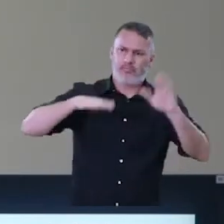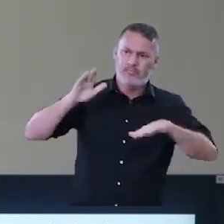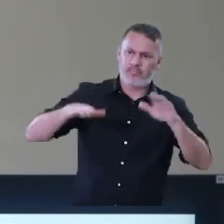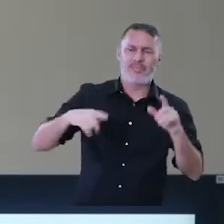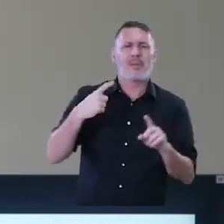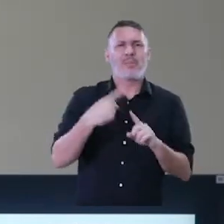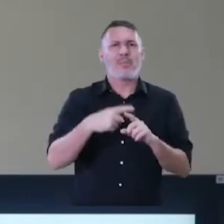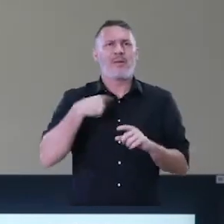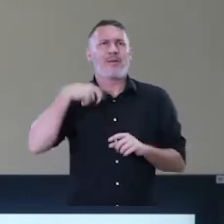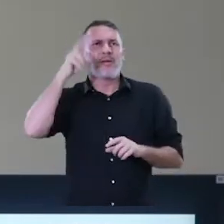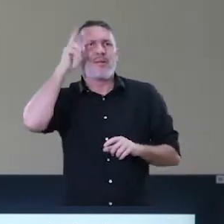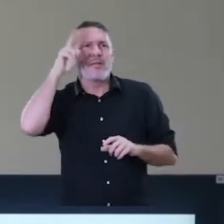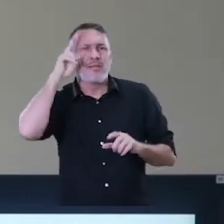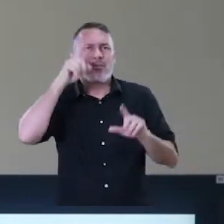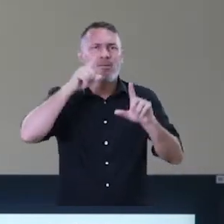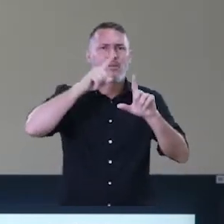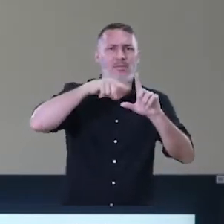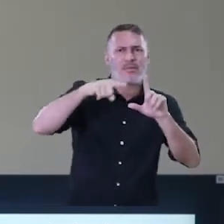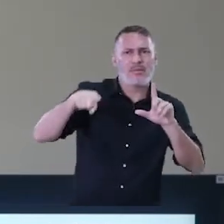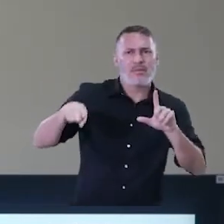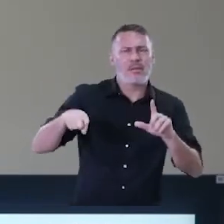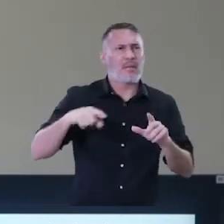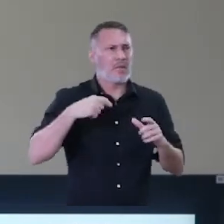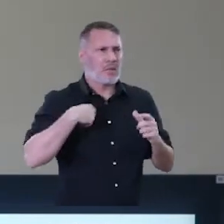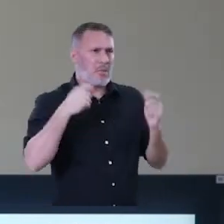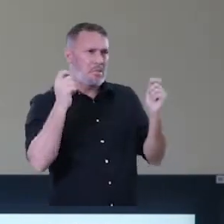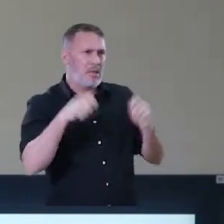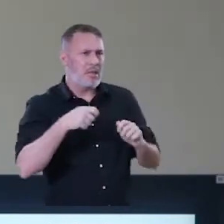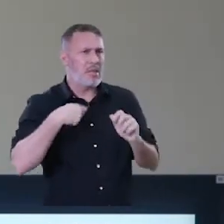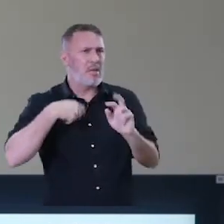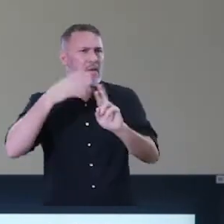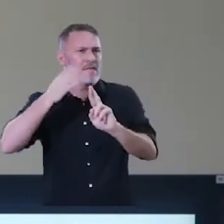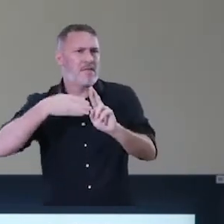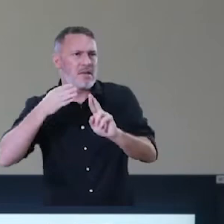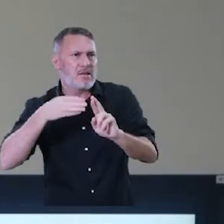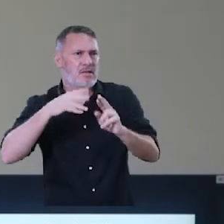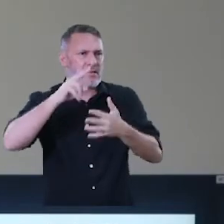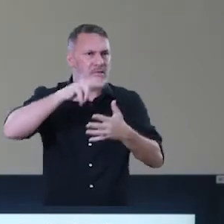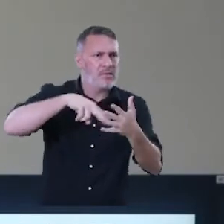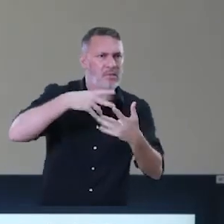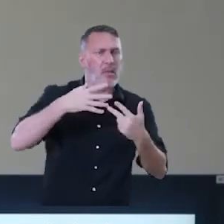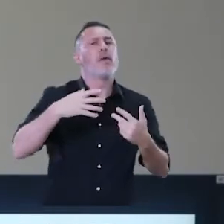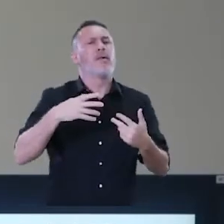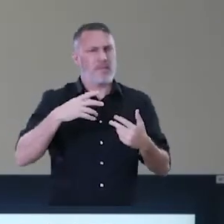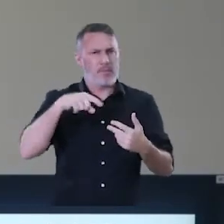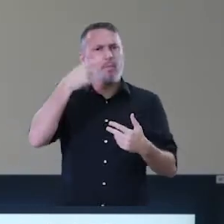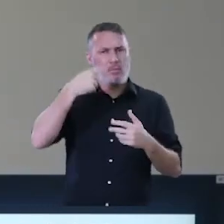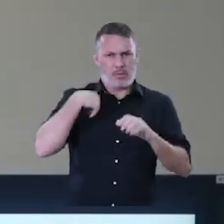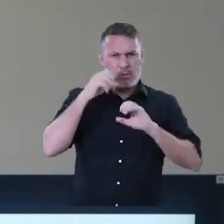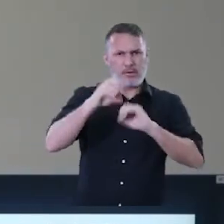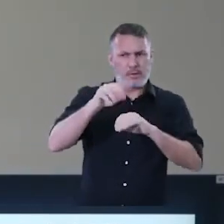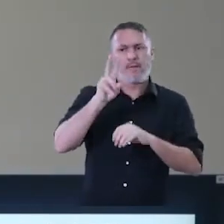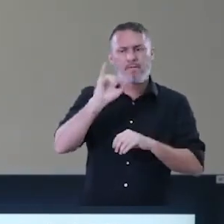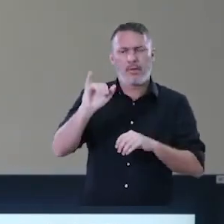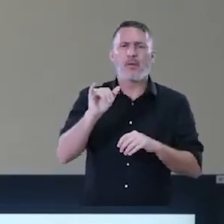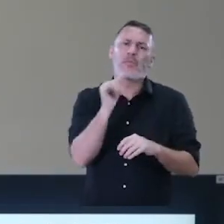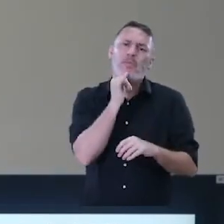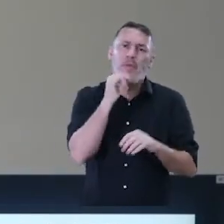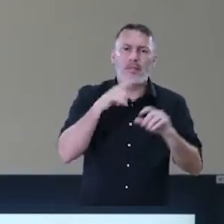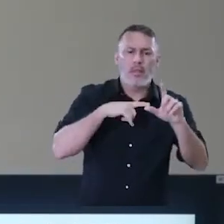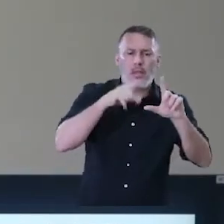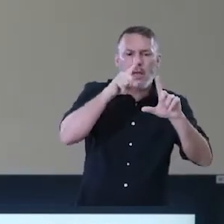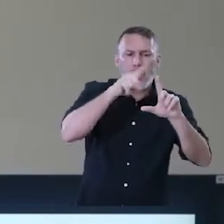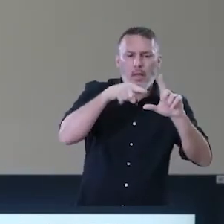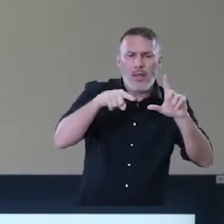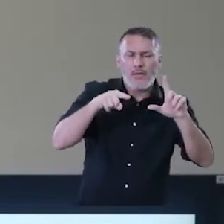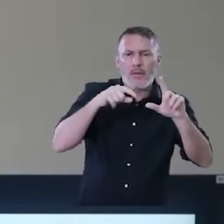de se utilizar. Por quê? Você lembrar de um dado, professor, eu posso pegar na coletânea se eu não lembrar nenhum? Nós vamos ter uma aula sobre isso. Eu